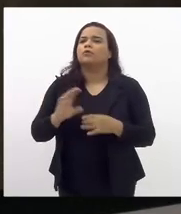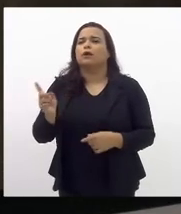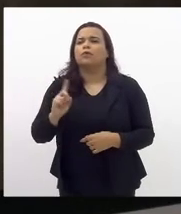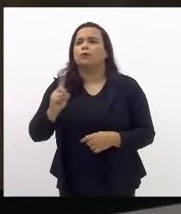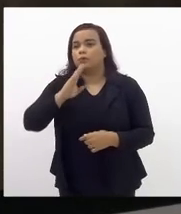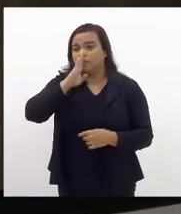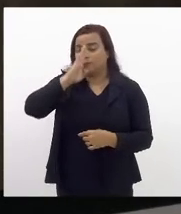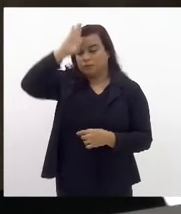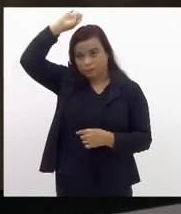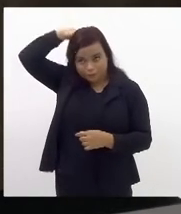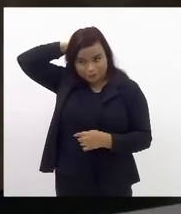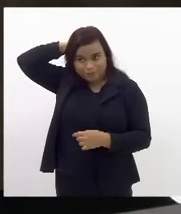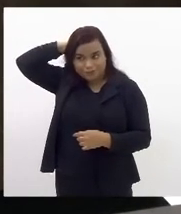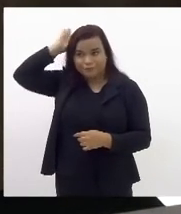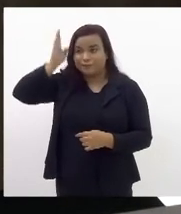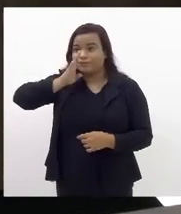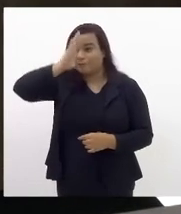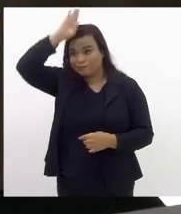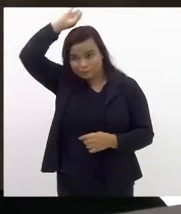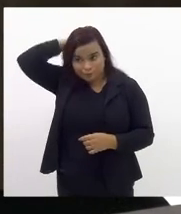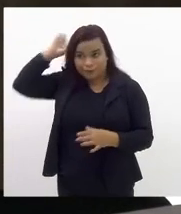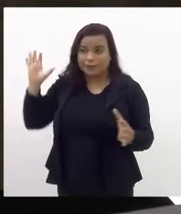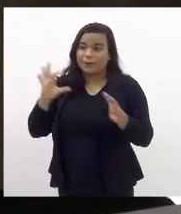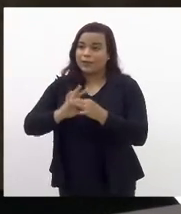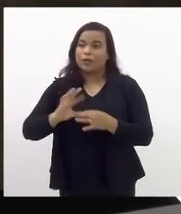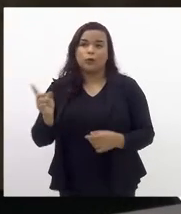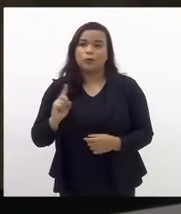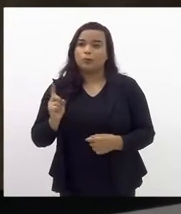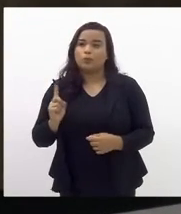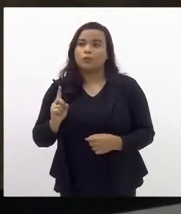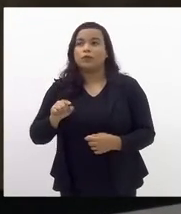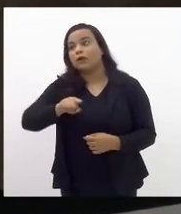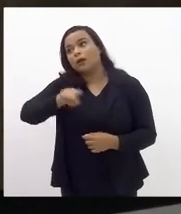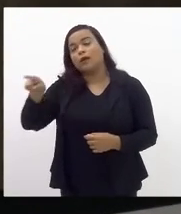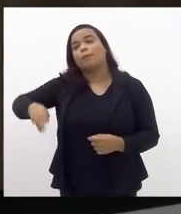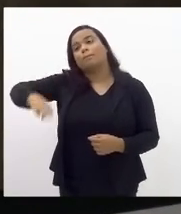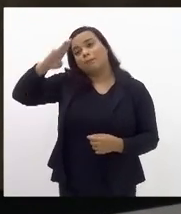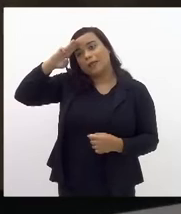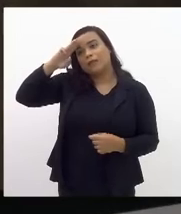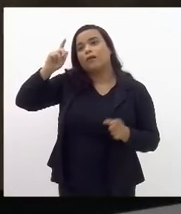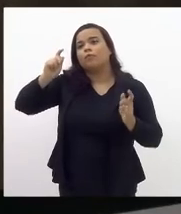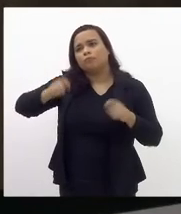de bombeiros, que por ser militar talvez fossem contemplados.